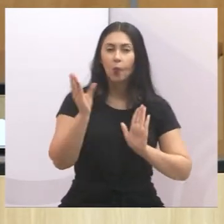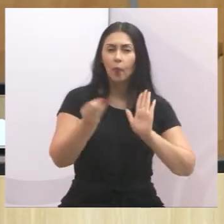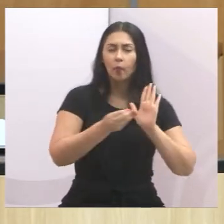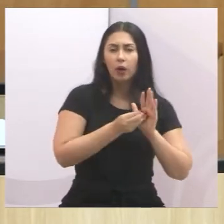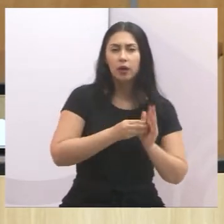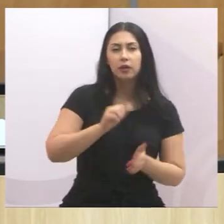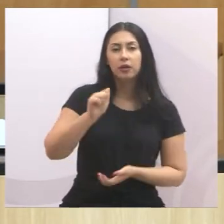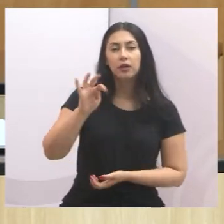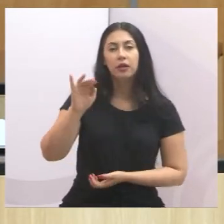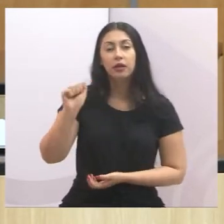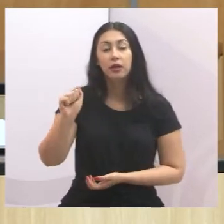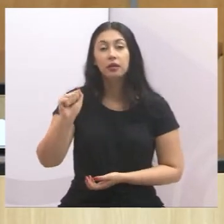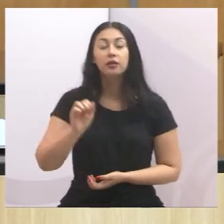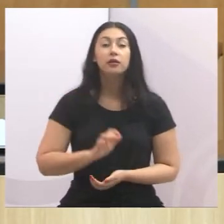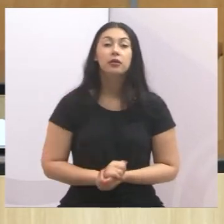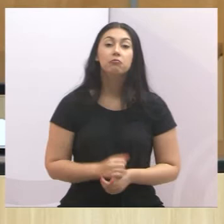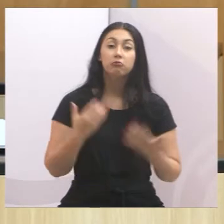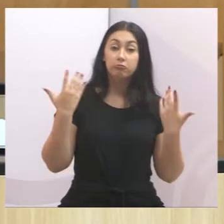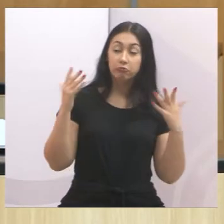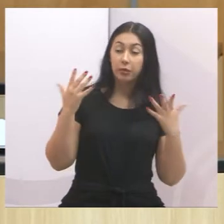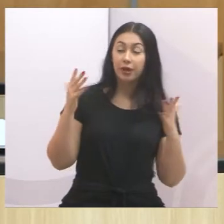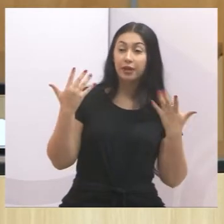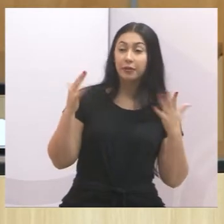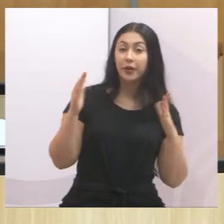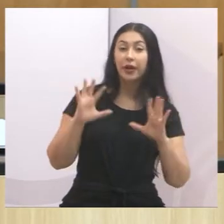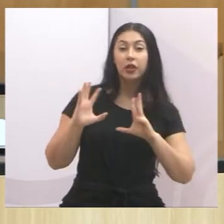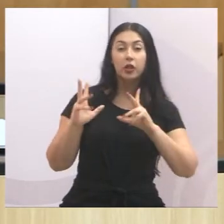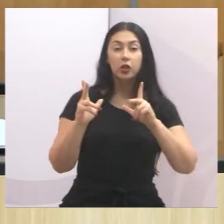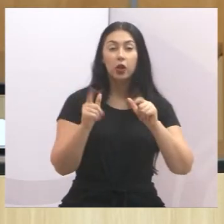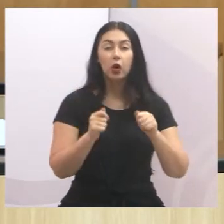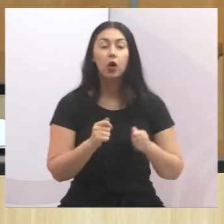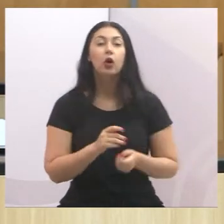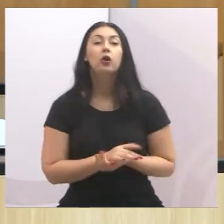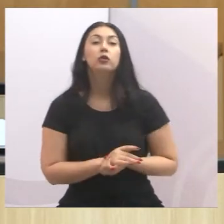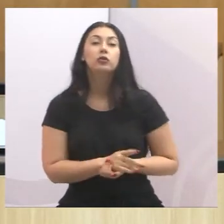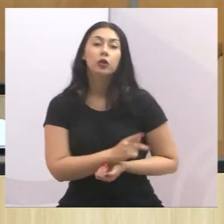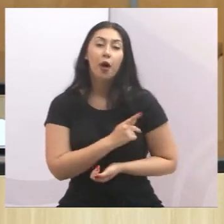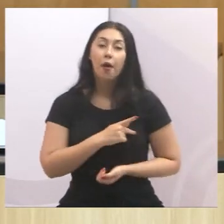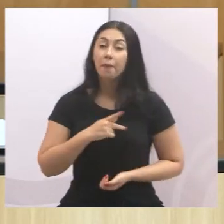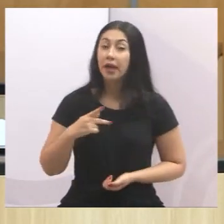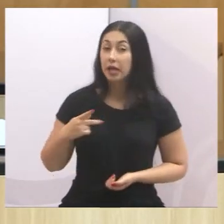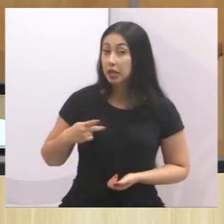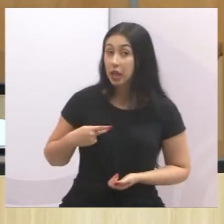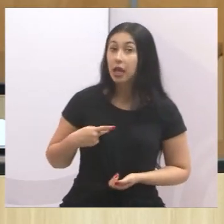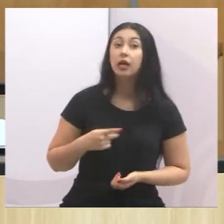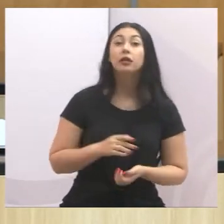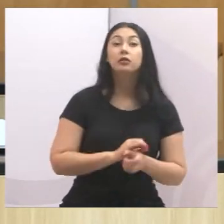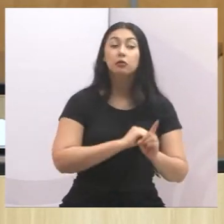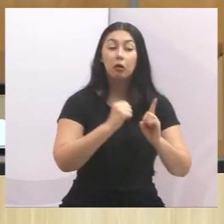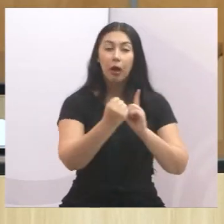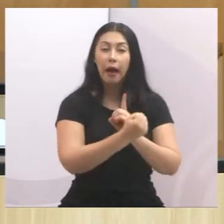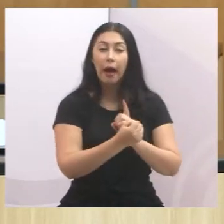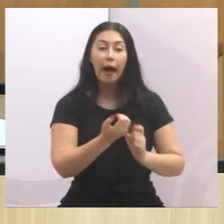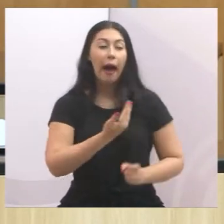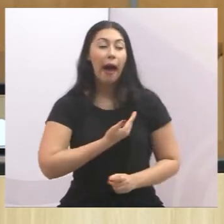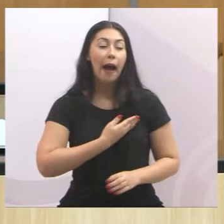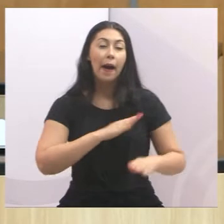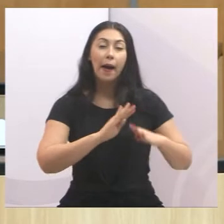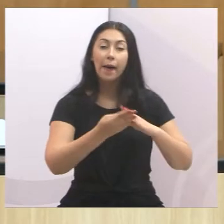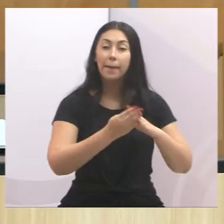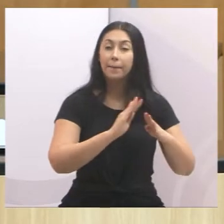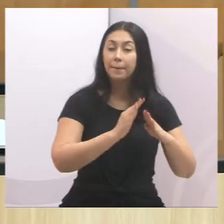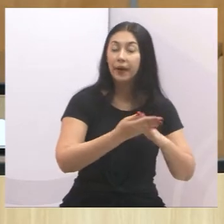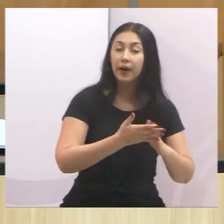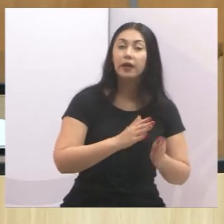sessão o registro de moção congratulatória aos presidentes de sociedades Amigos de Bairro, senhora Marta Helena Ferreira, Conjunto 1º de